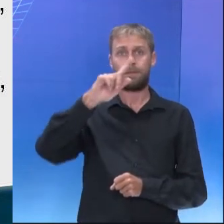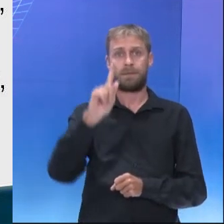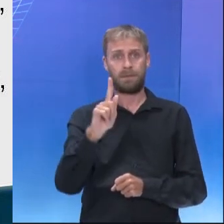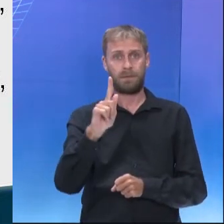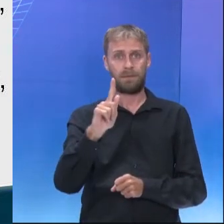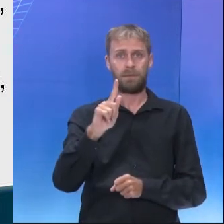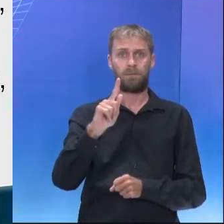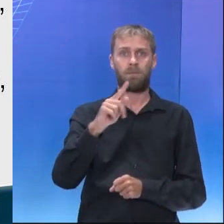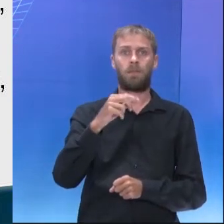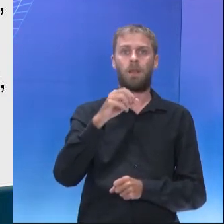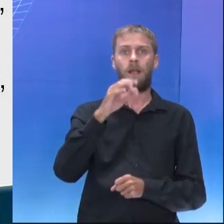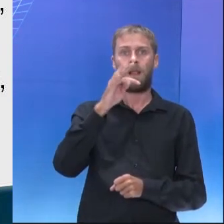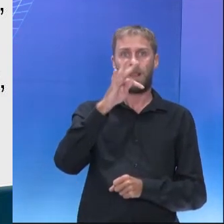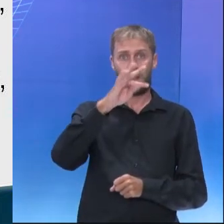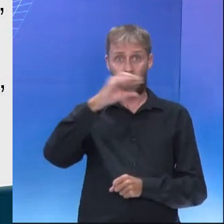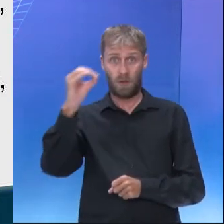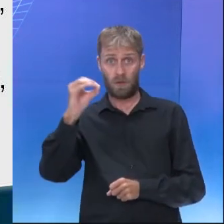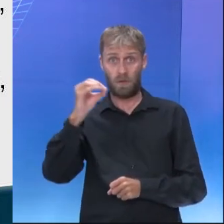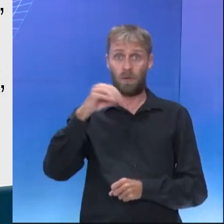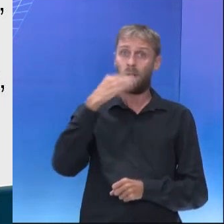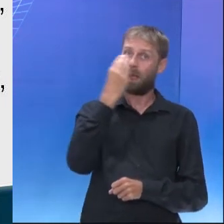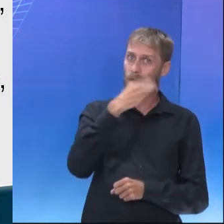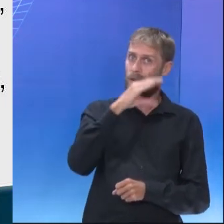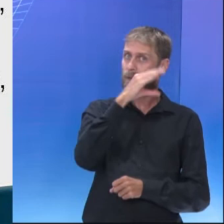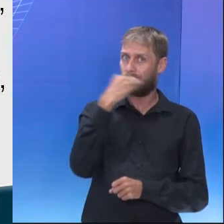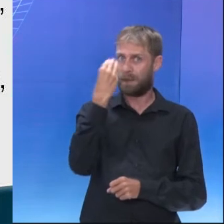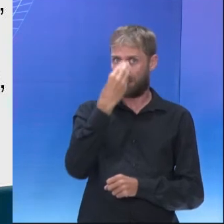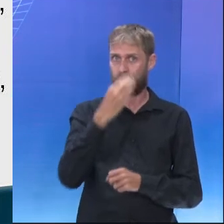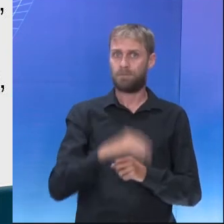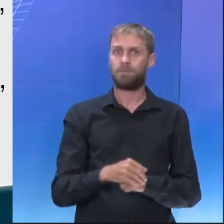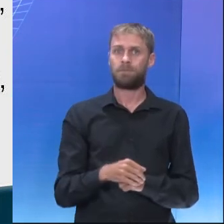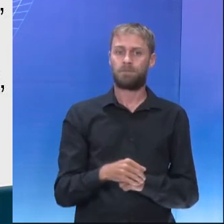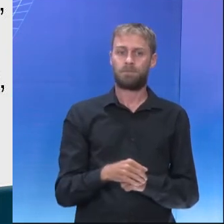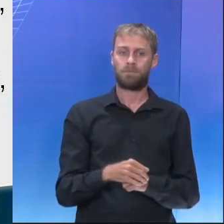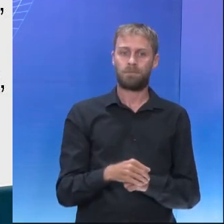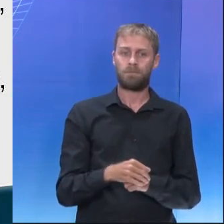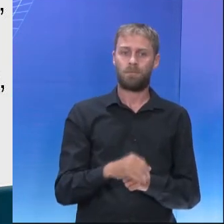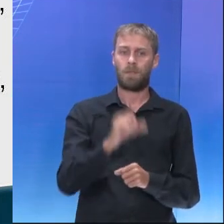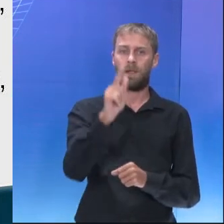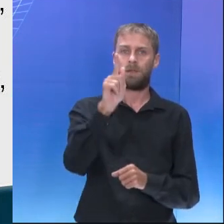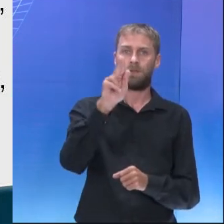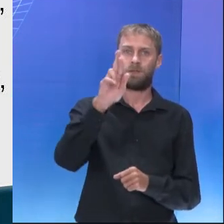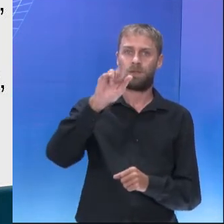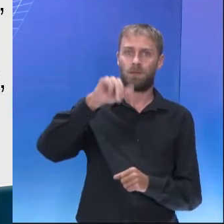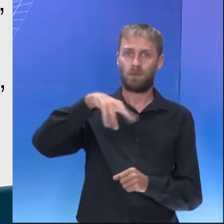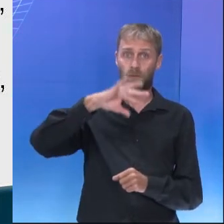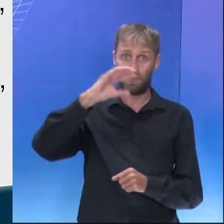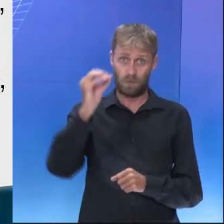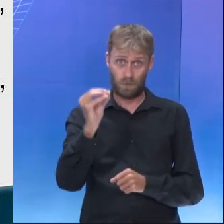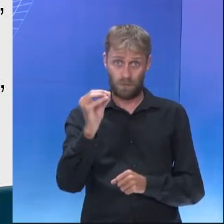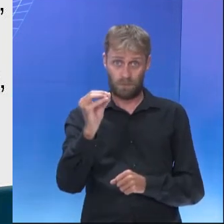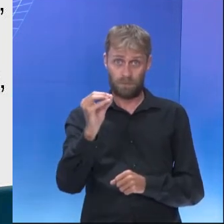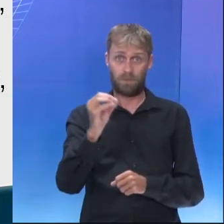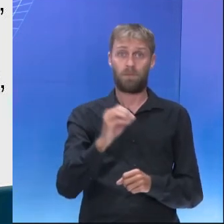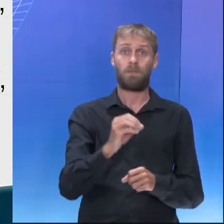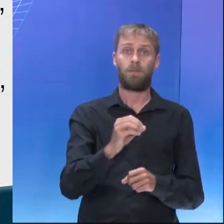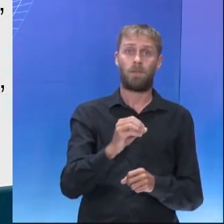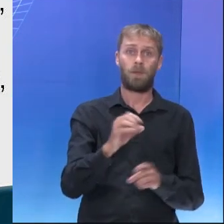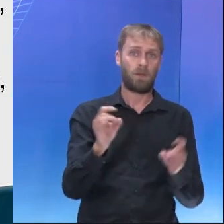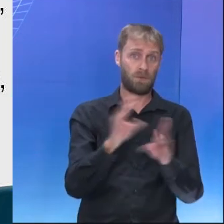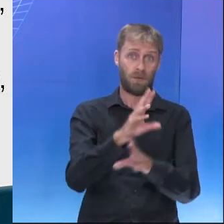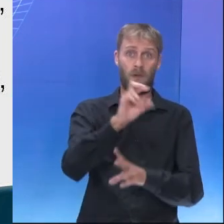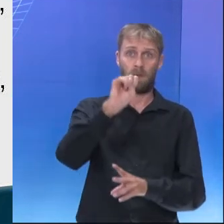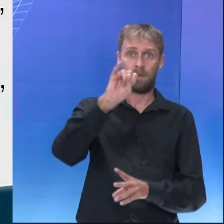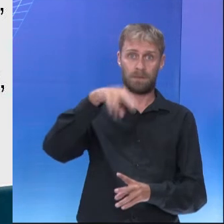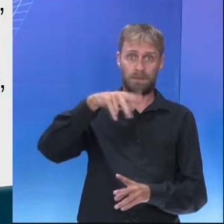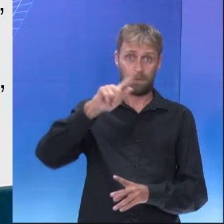run. Perceberam que o sing, singing, está no gerúndio. To sing é infinitivo.